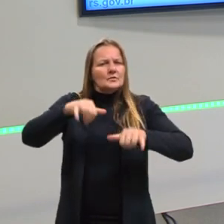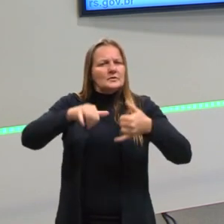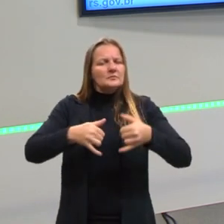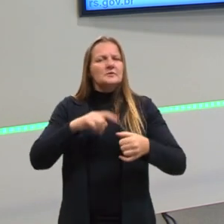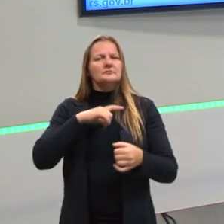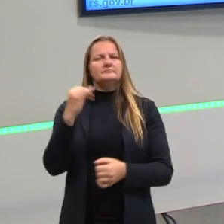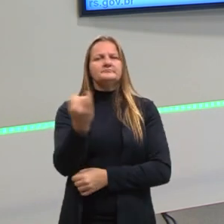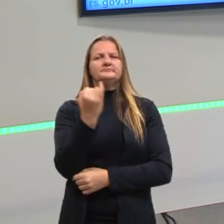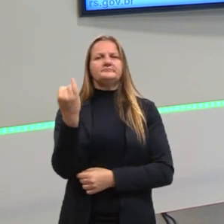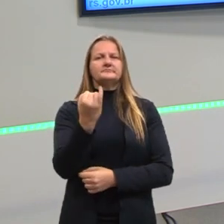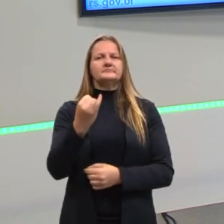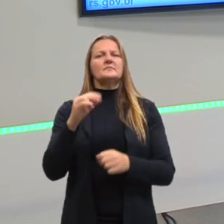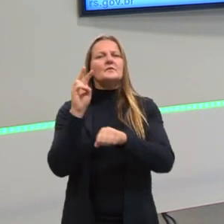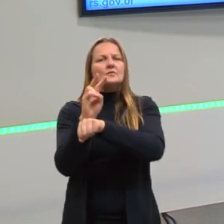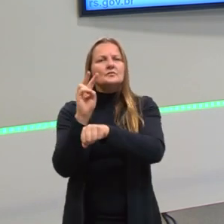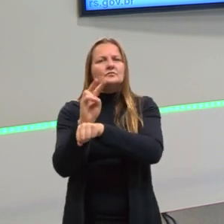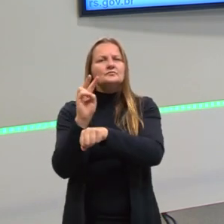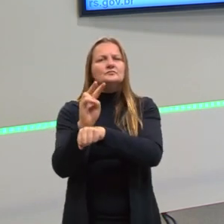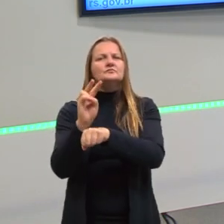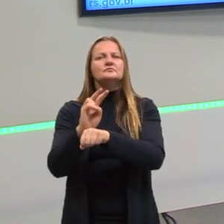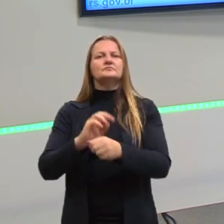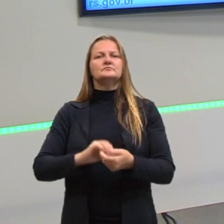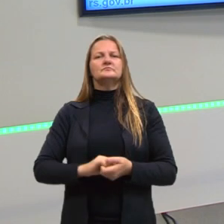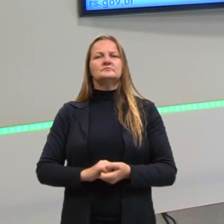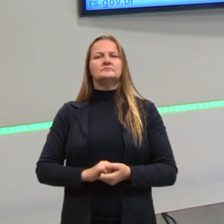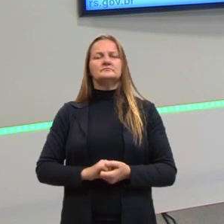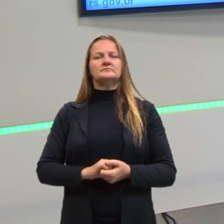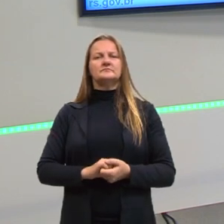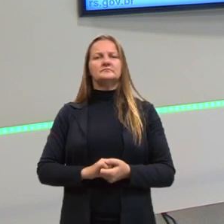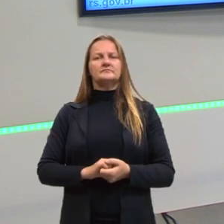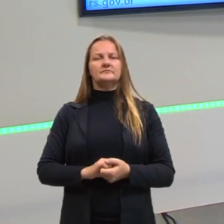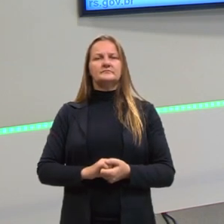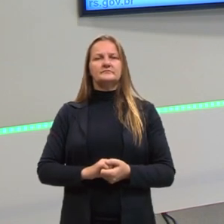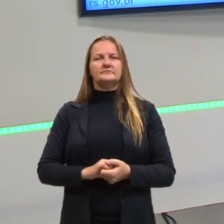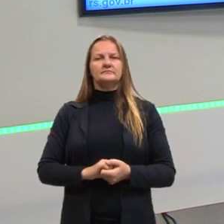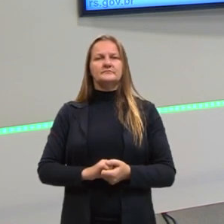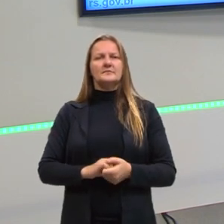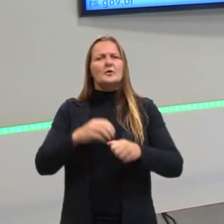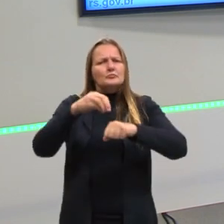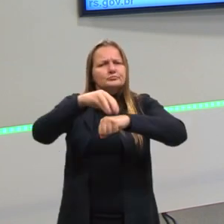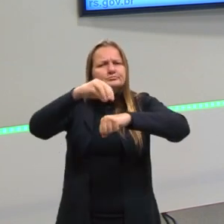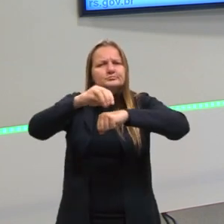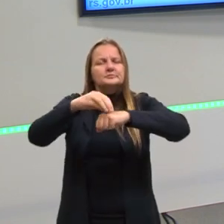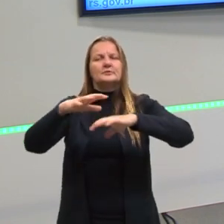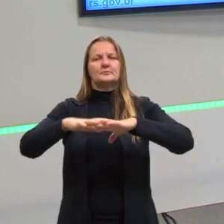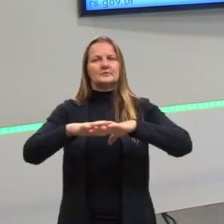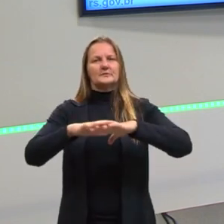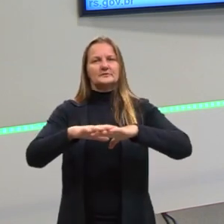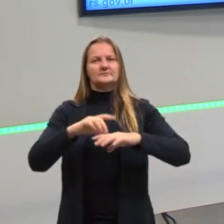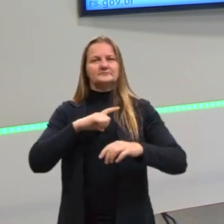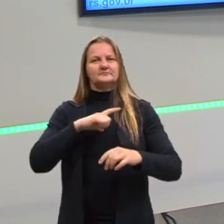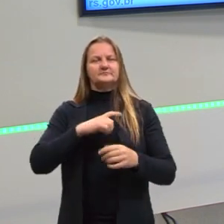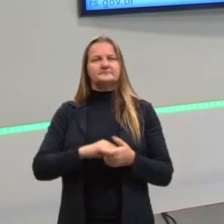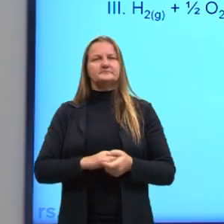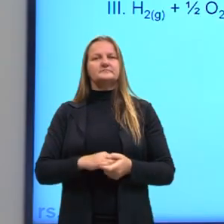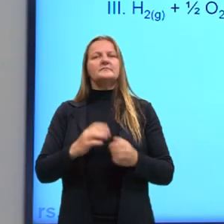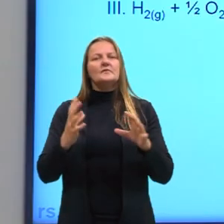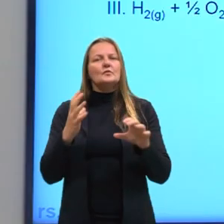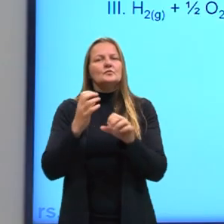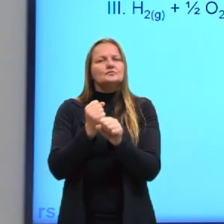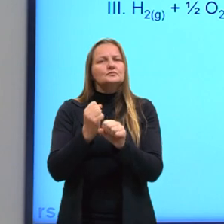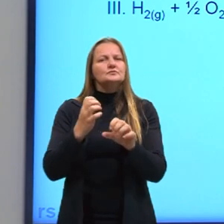importante tem um pouquinho de cuidado nessas operações lembra alguns macetes matemáticos porque é matemática eu vou